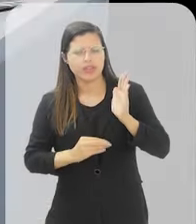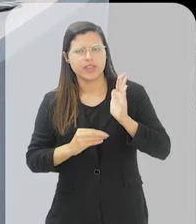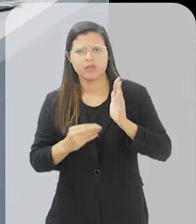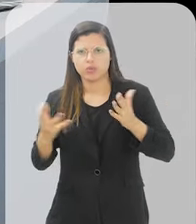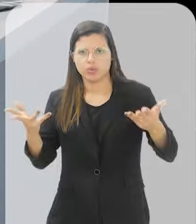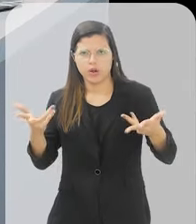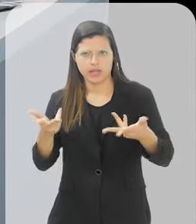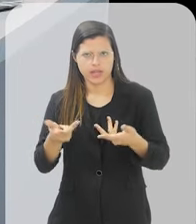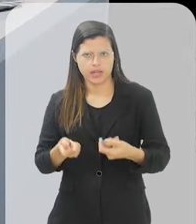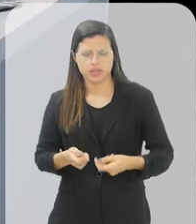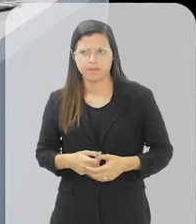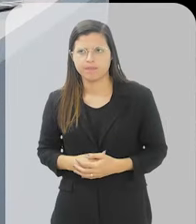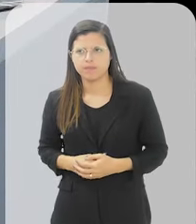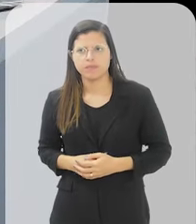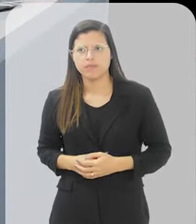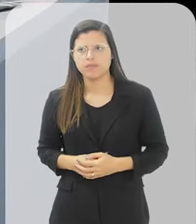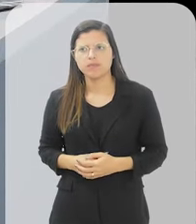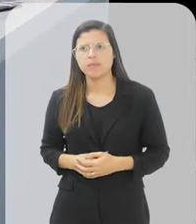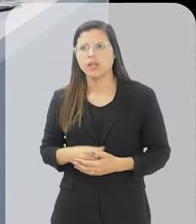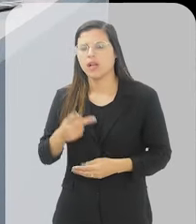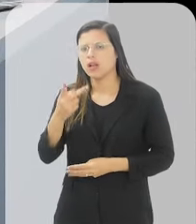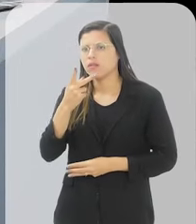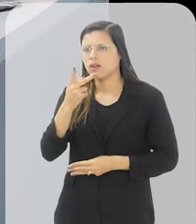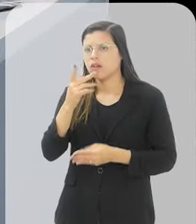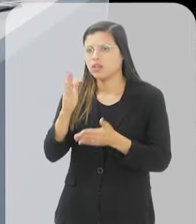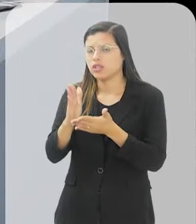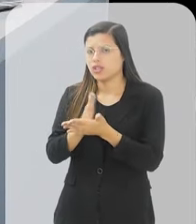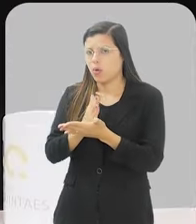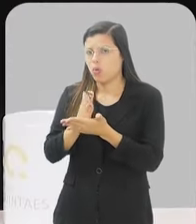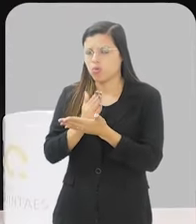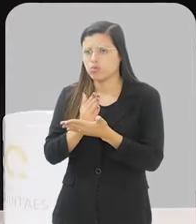Um grande exemplo de qualidade, vou falar de alguns.